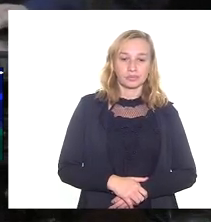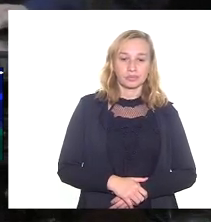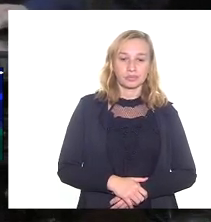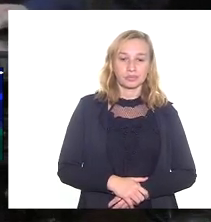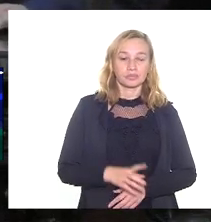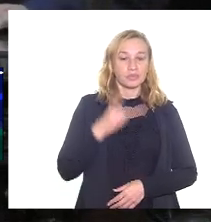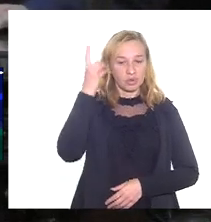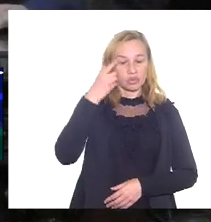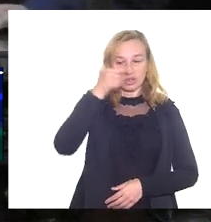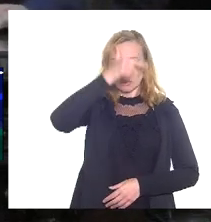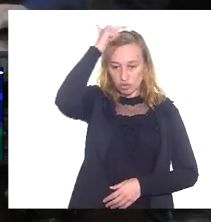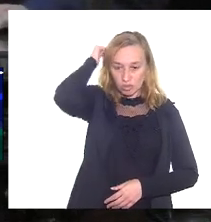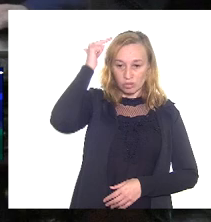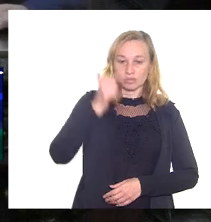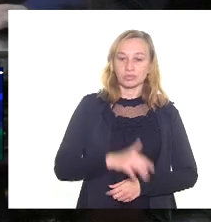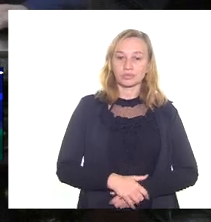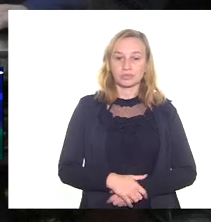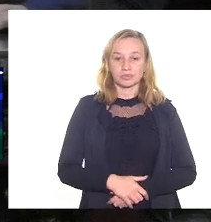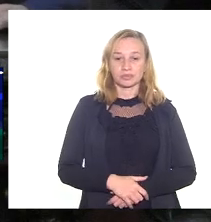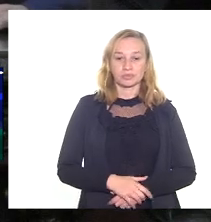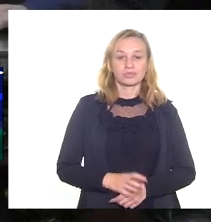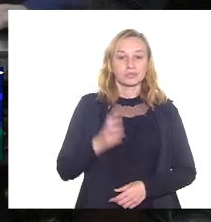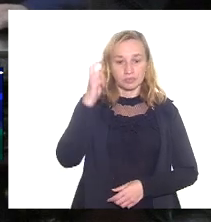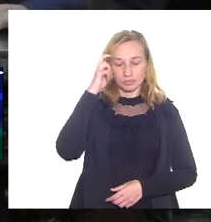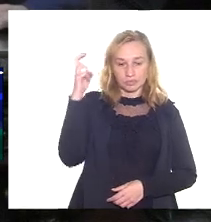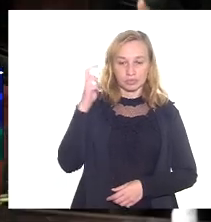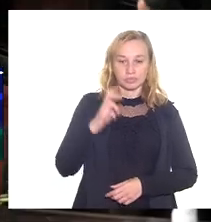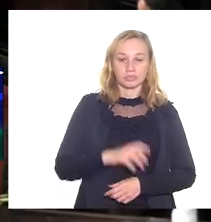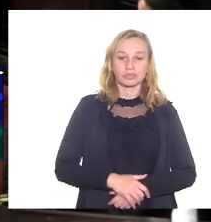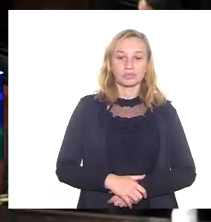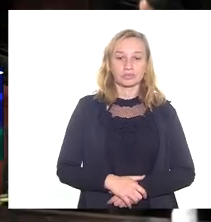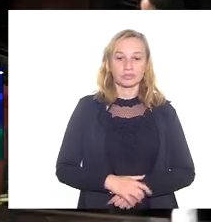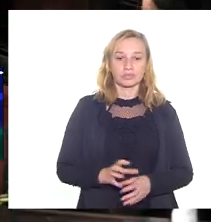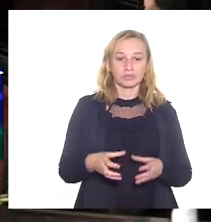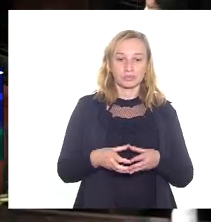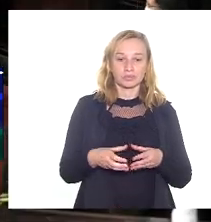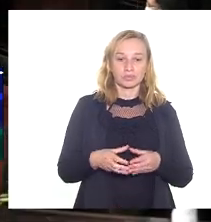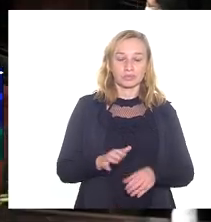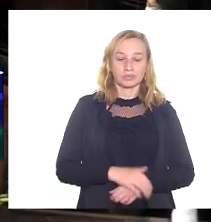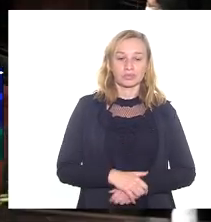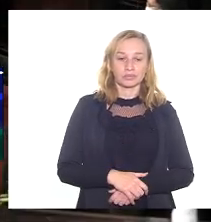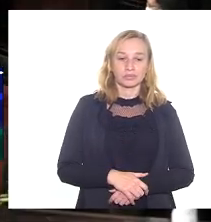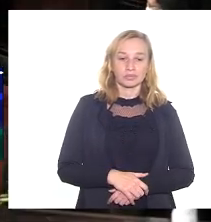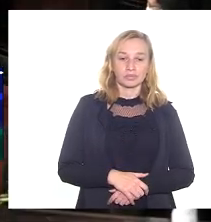Deputado Luiz Paulo. Pela cultura, Luiz Paulo.